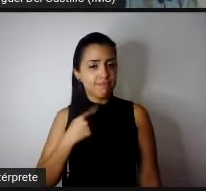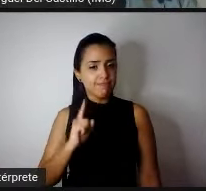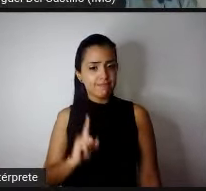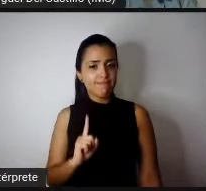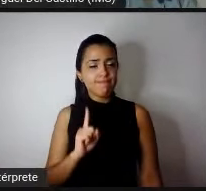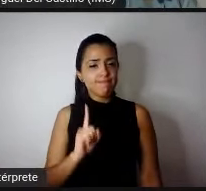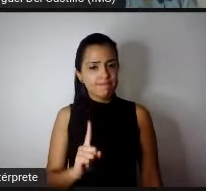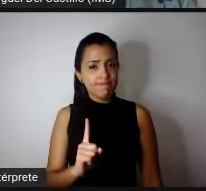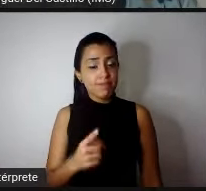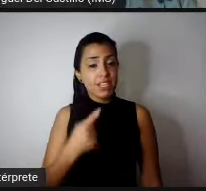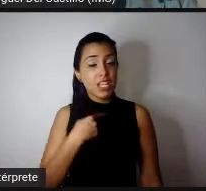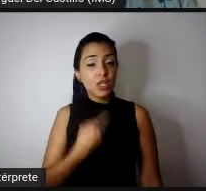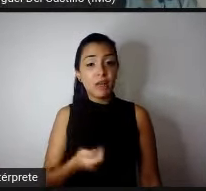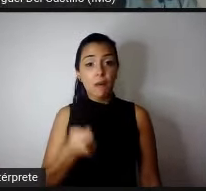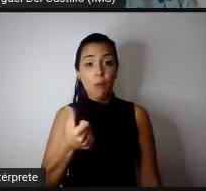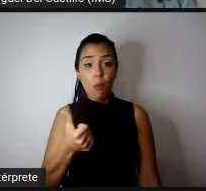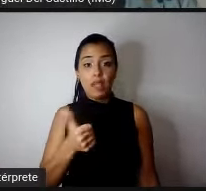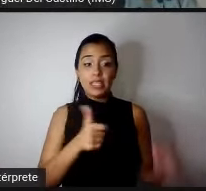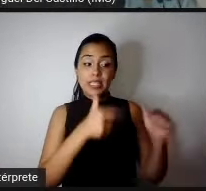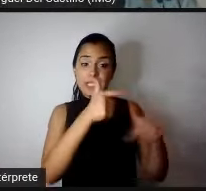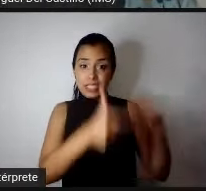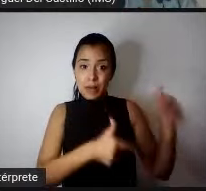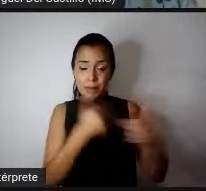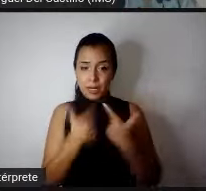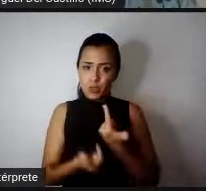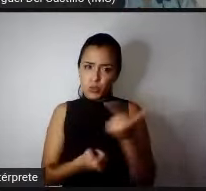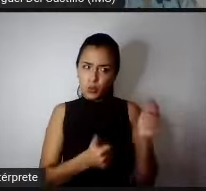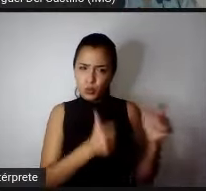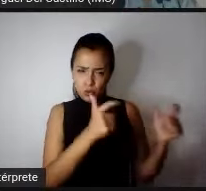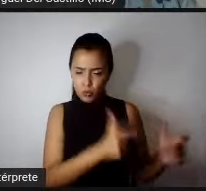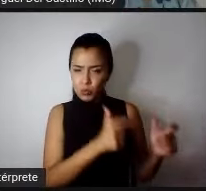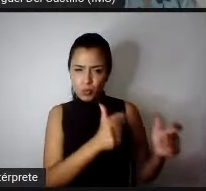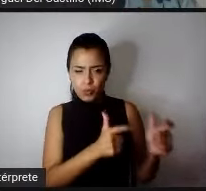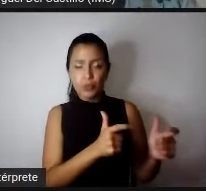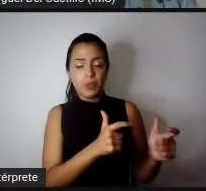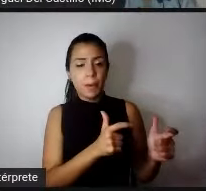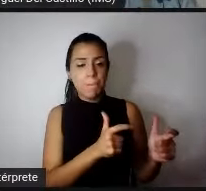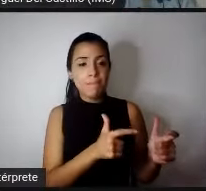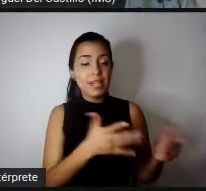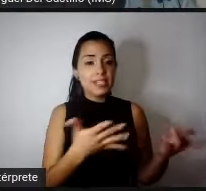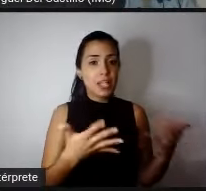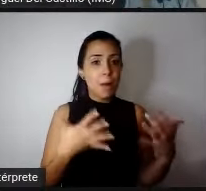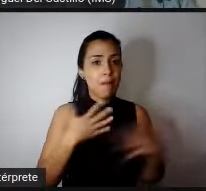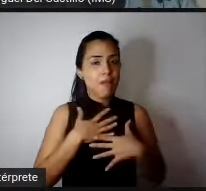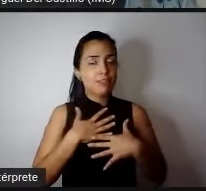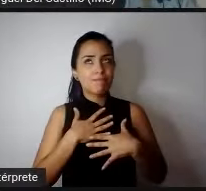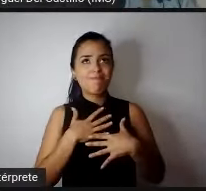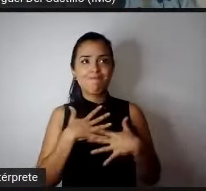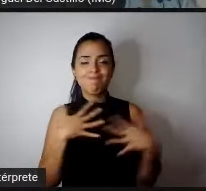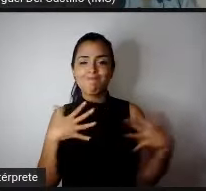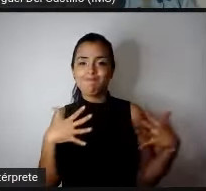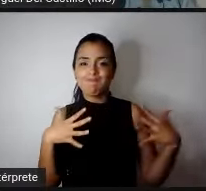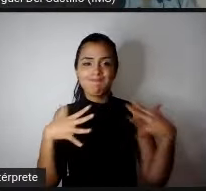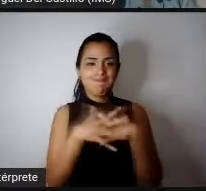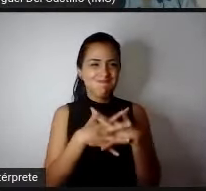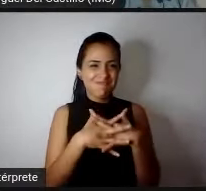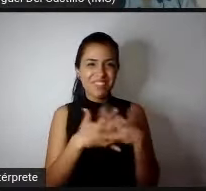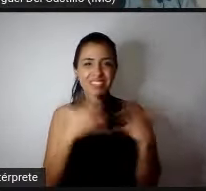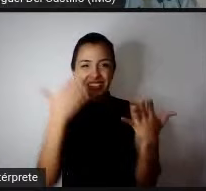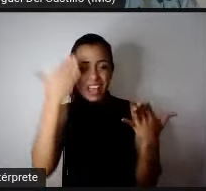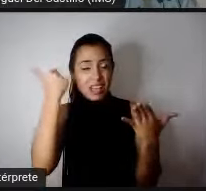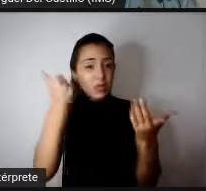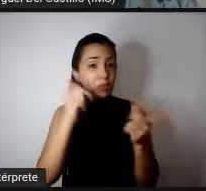trabalhar no Xingu. Então, foi tamanho a diferença, um que era